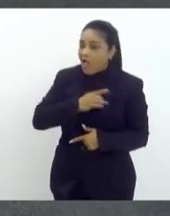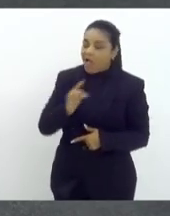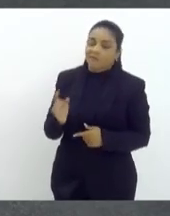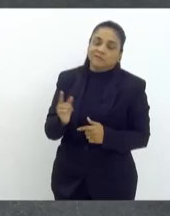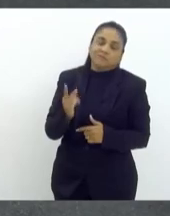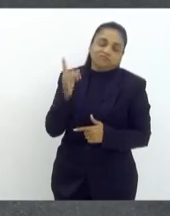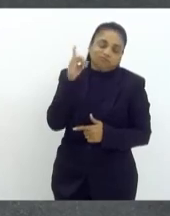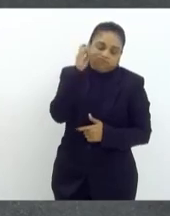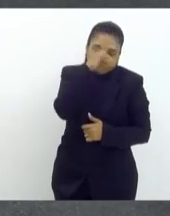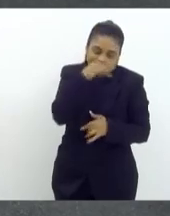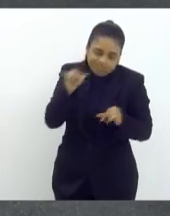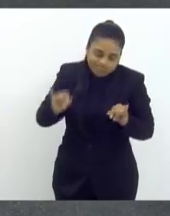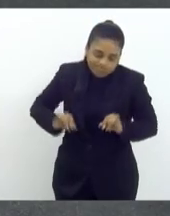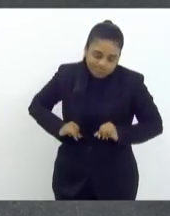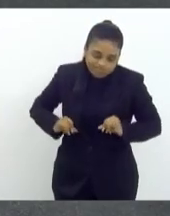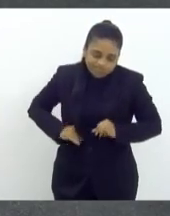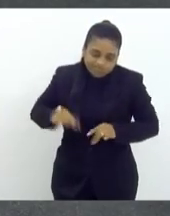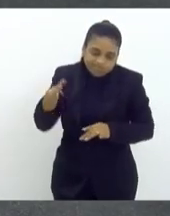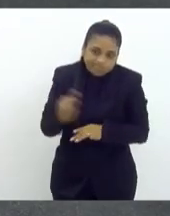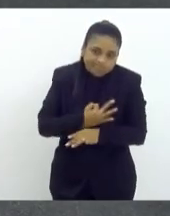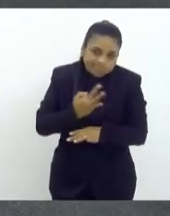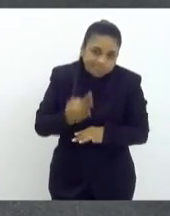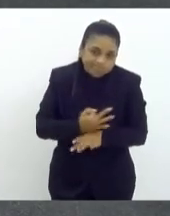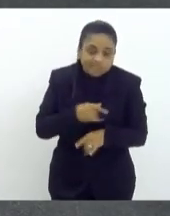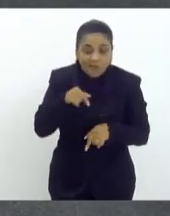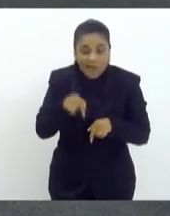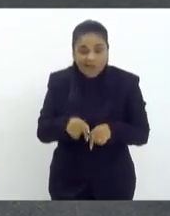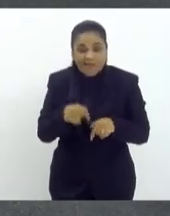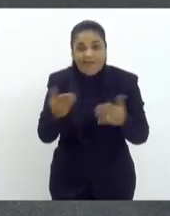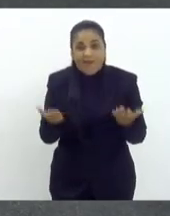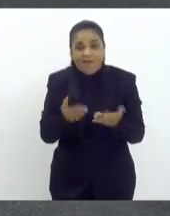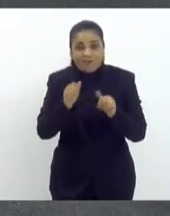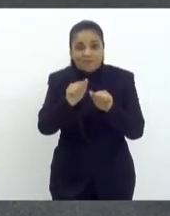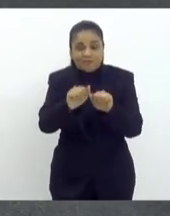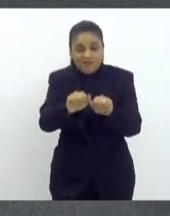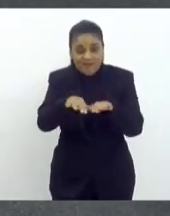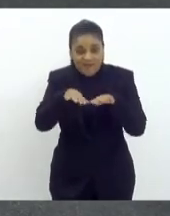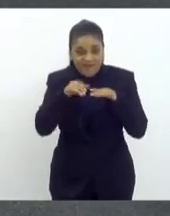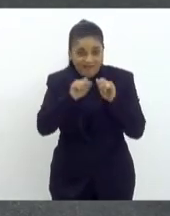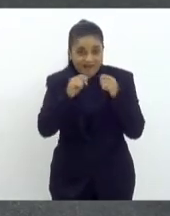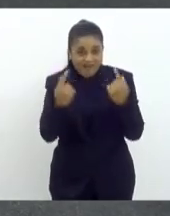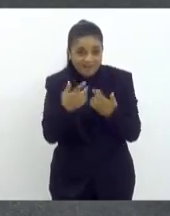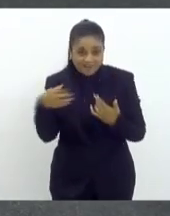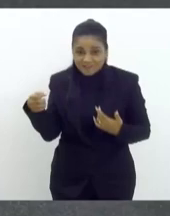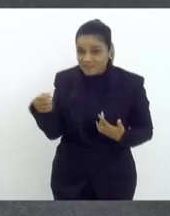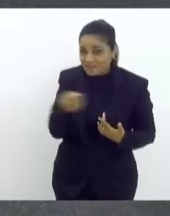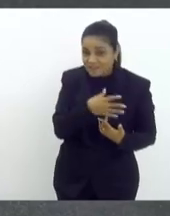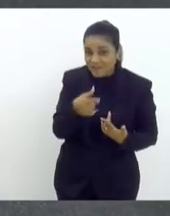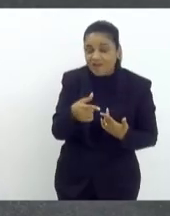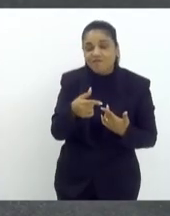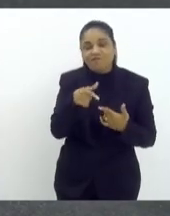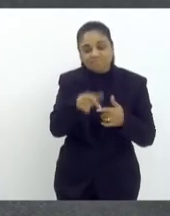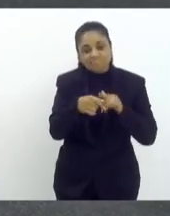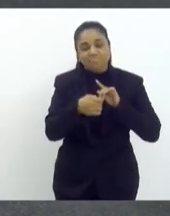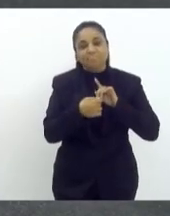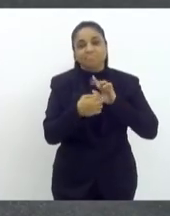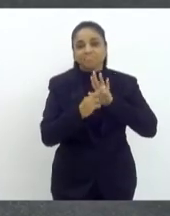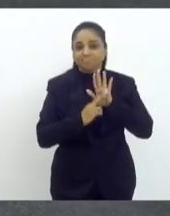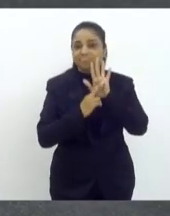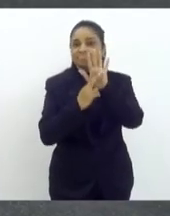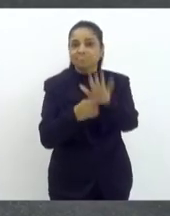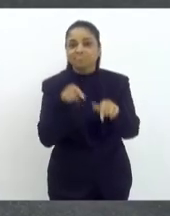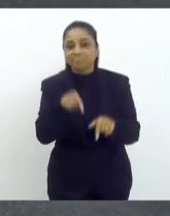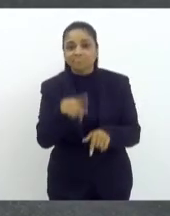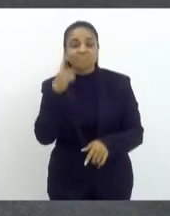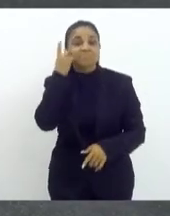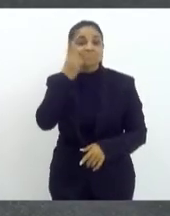banheiro Então falar que essa casa essa nova LED ela vem também sendo protagonizada pelas